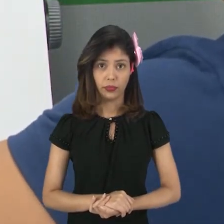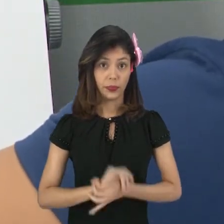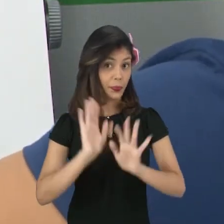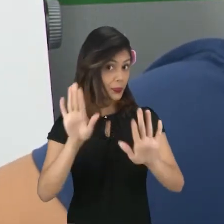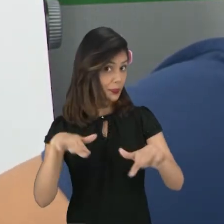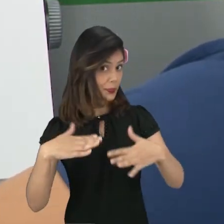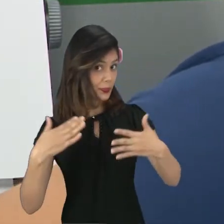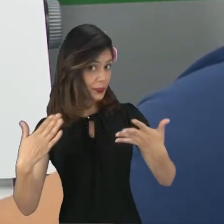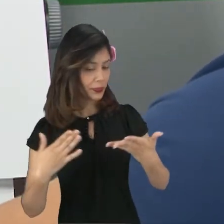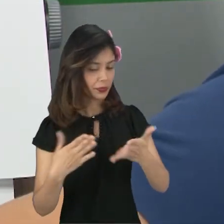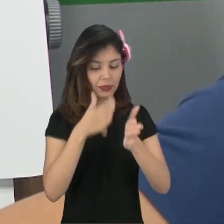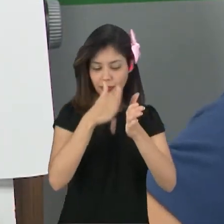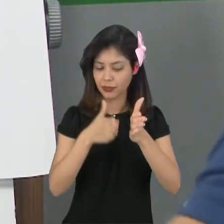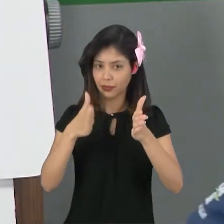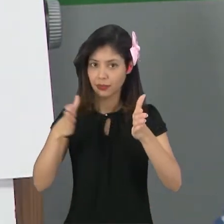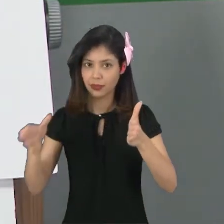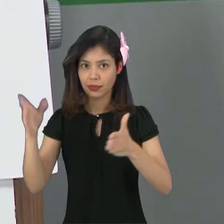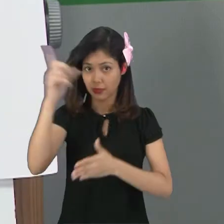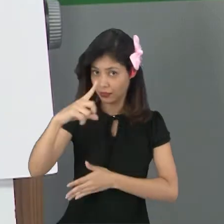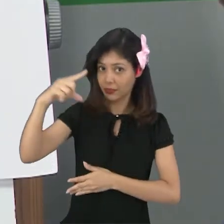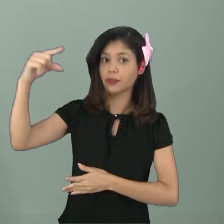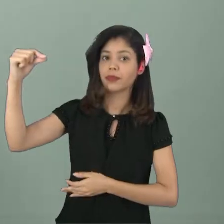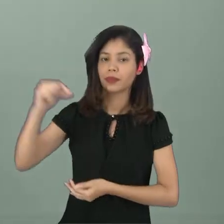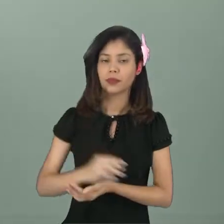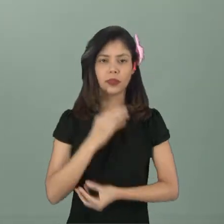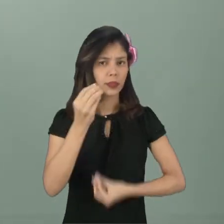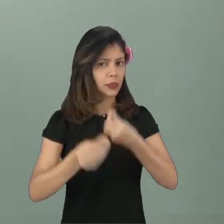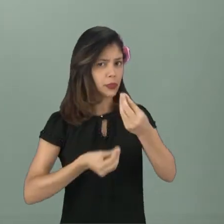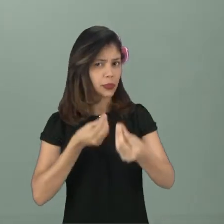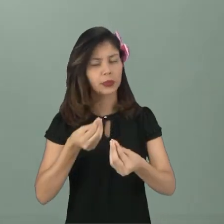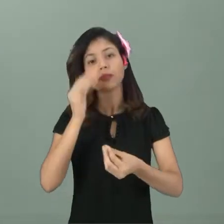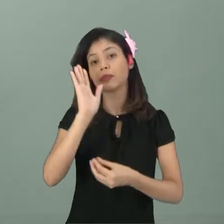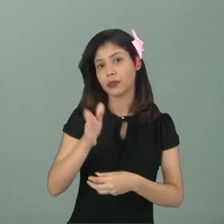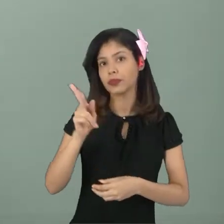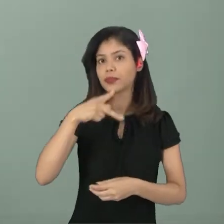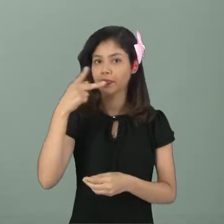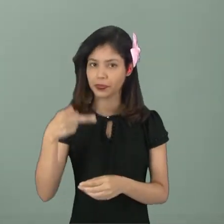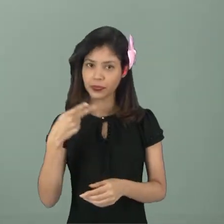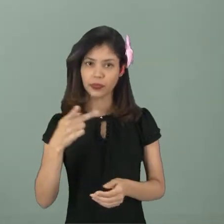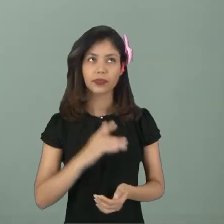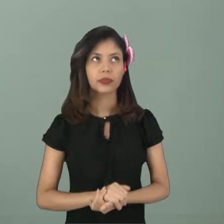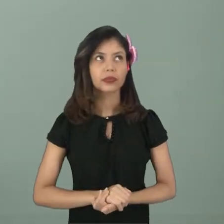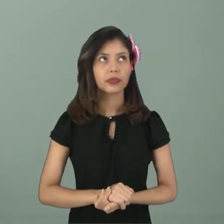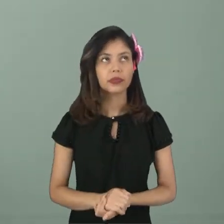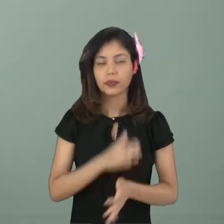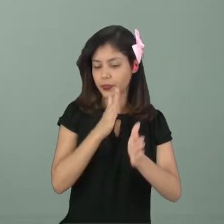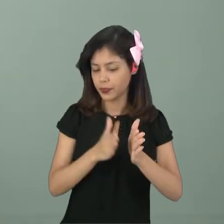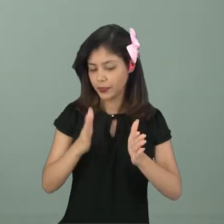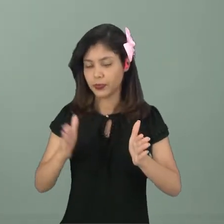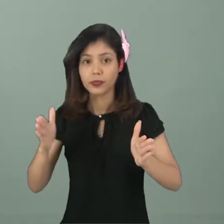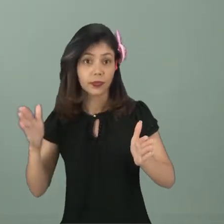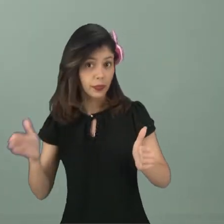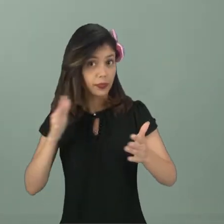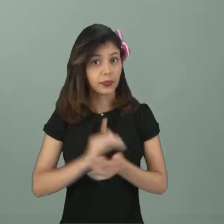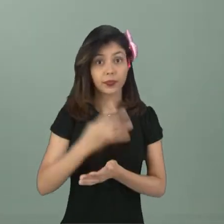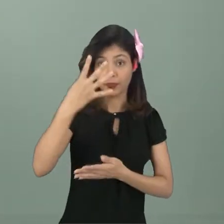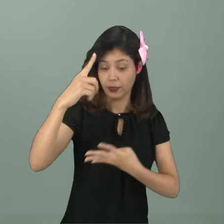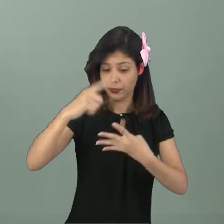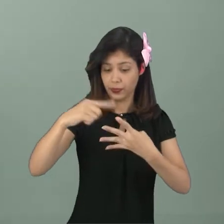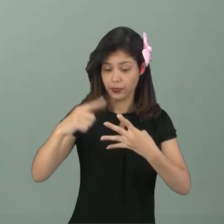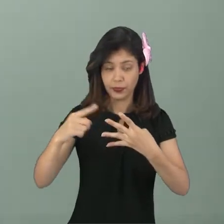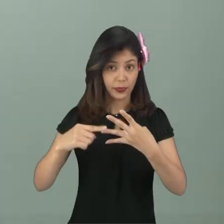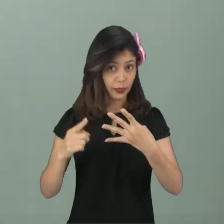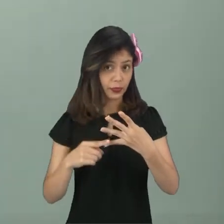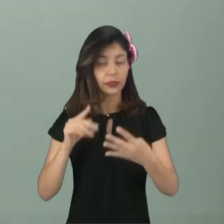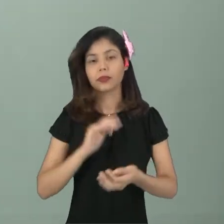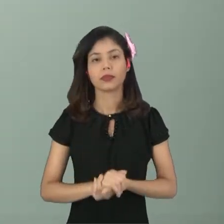Quais são as fases da Lua? Como nós já havíamos falado, né, as fases da Lua são 4.